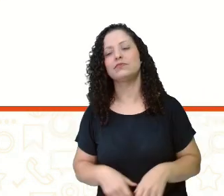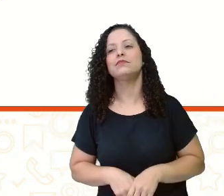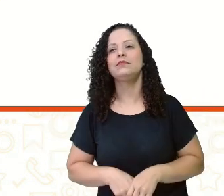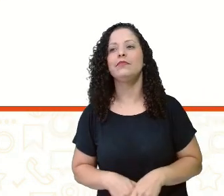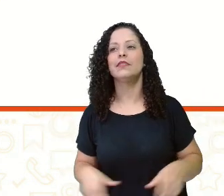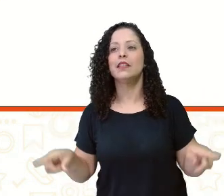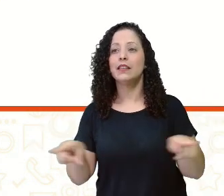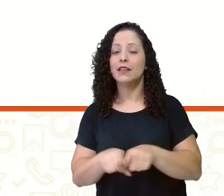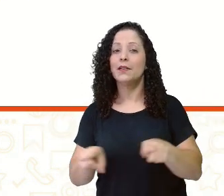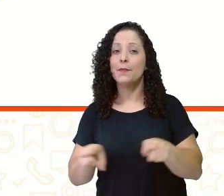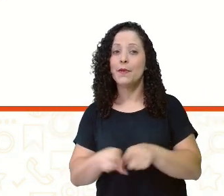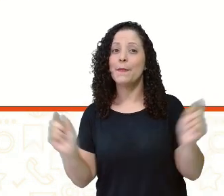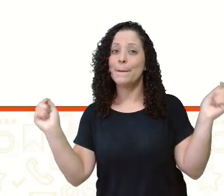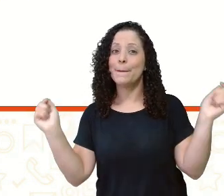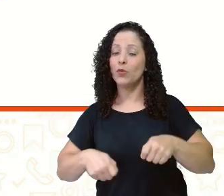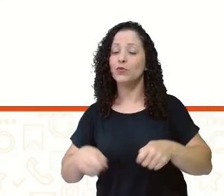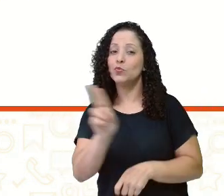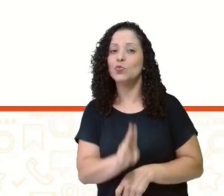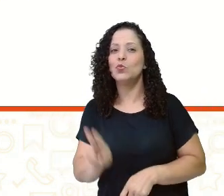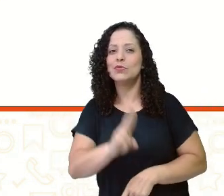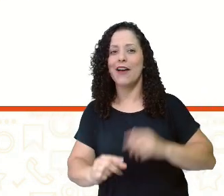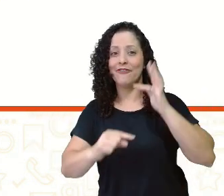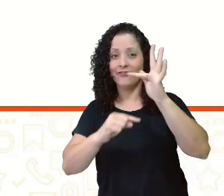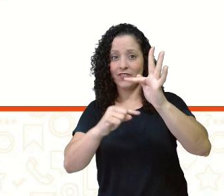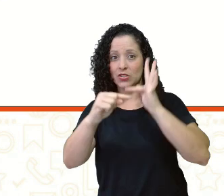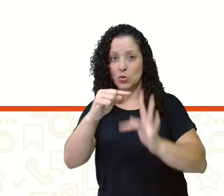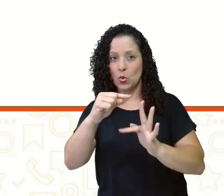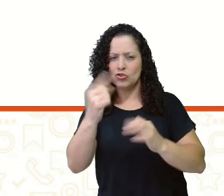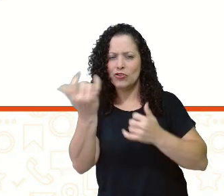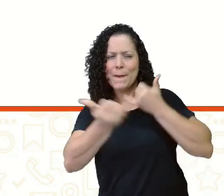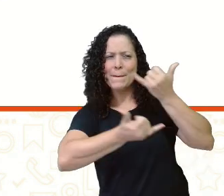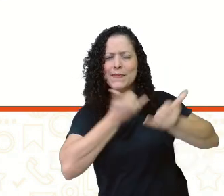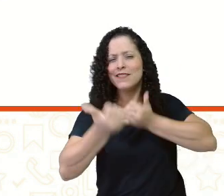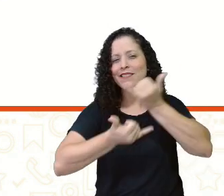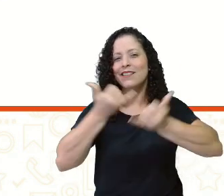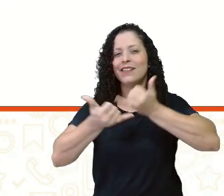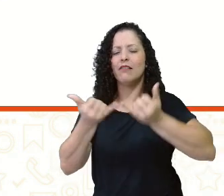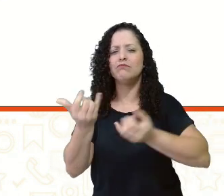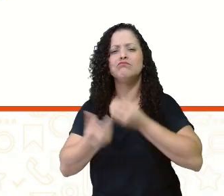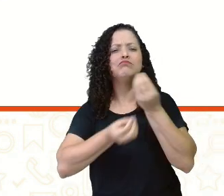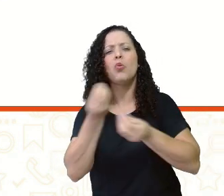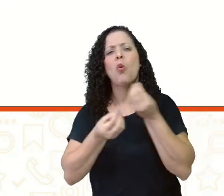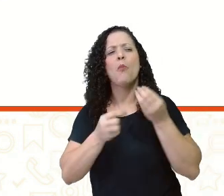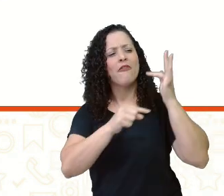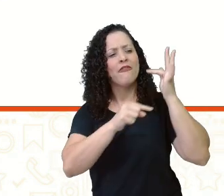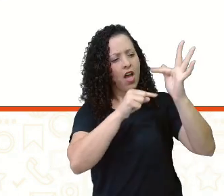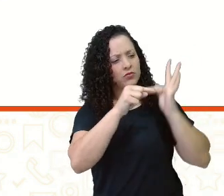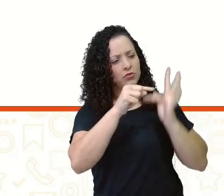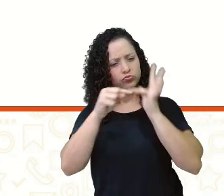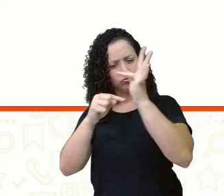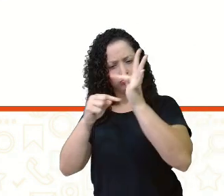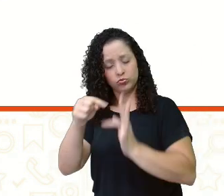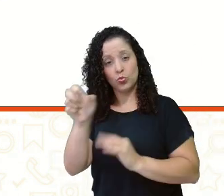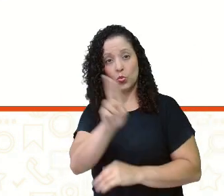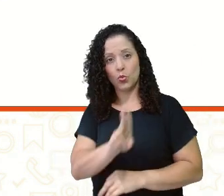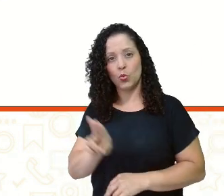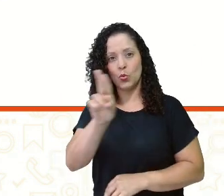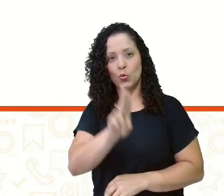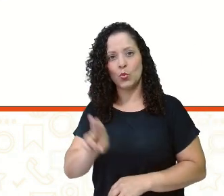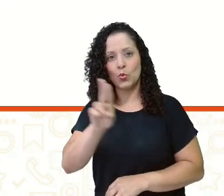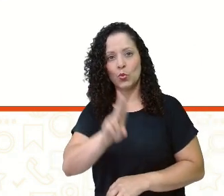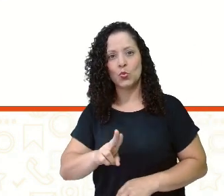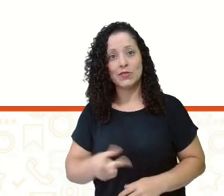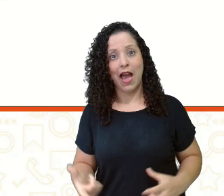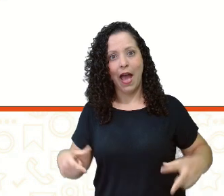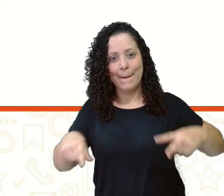pode também brincar, né, trabalhar frações de forma lúdica. Então, representação de frações utilizando embalagens de pizza